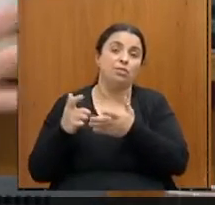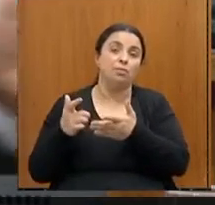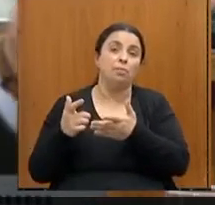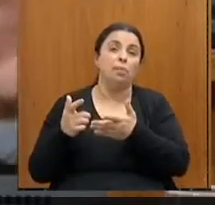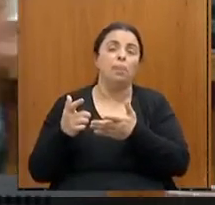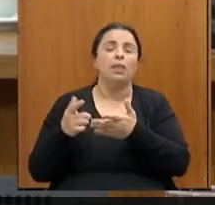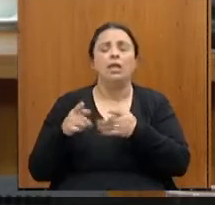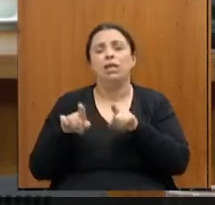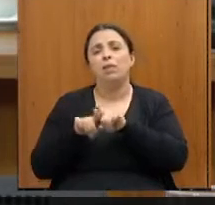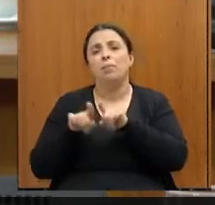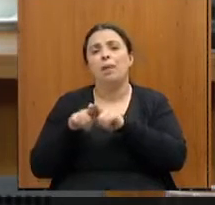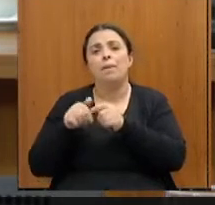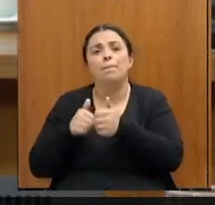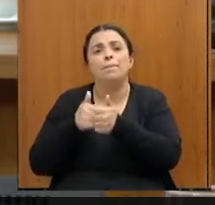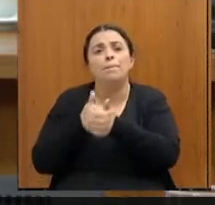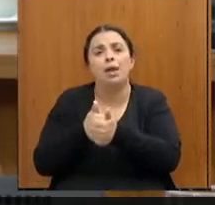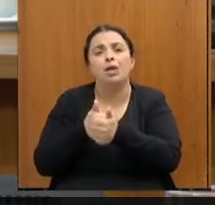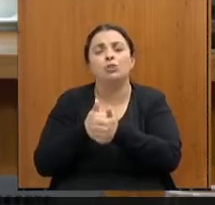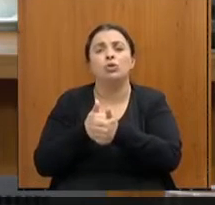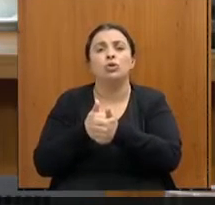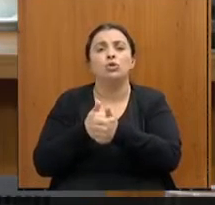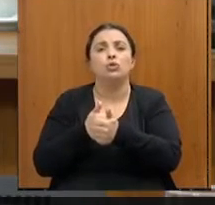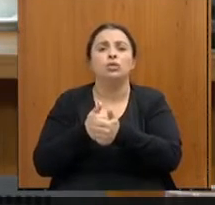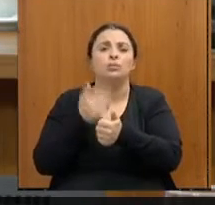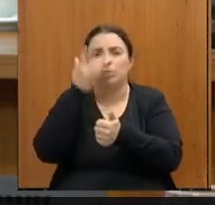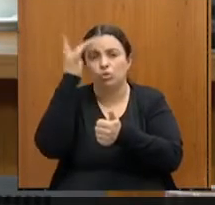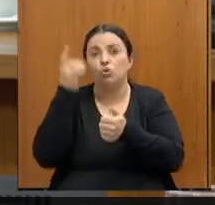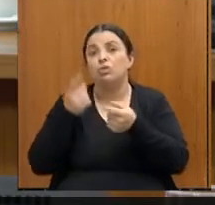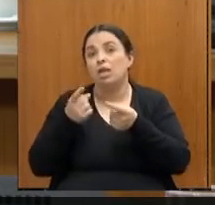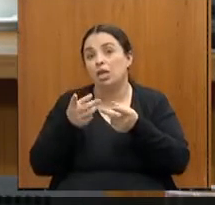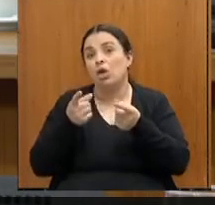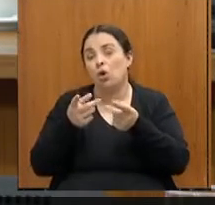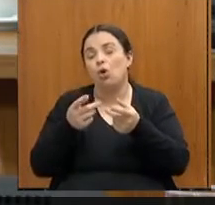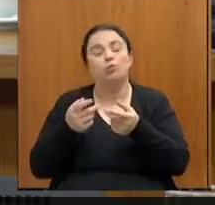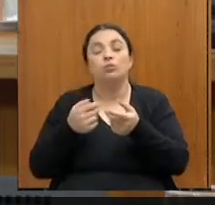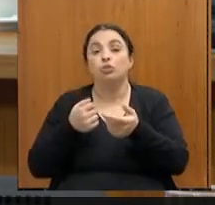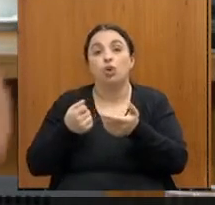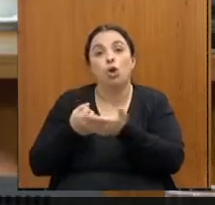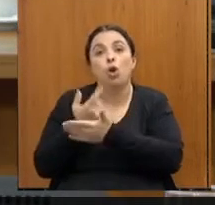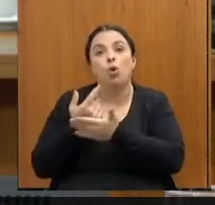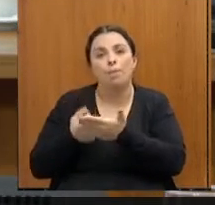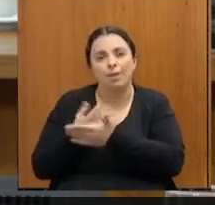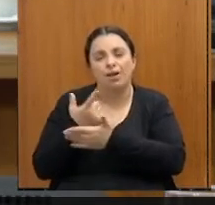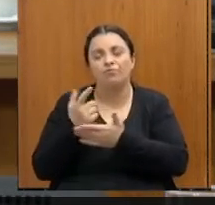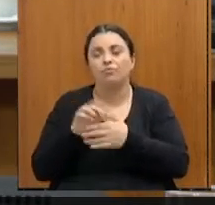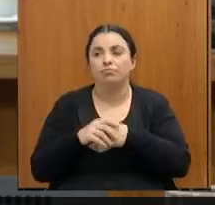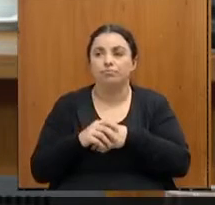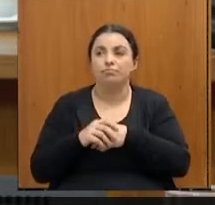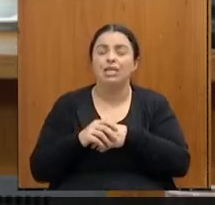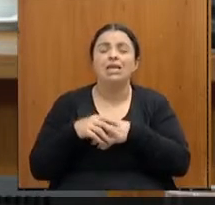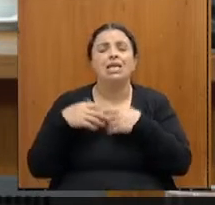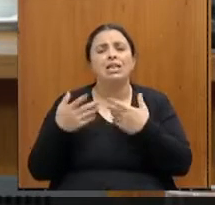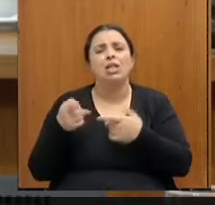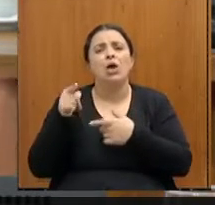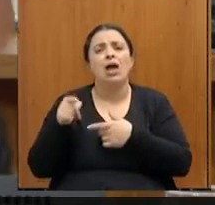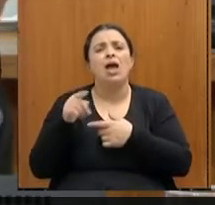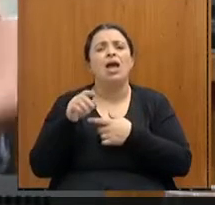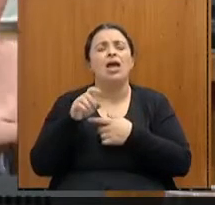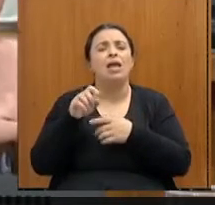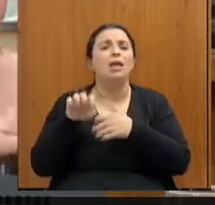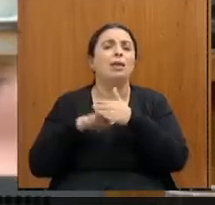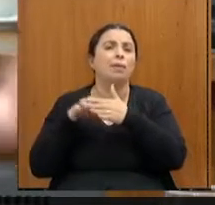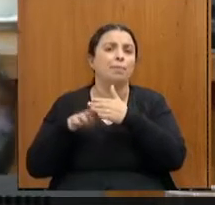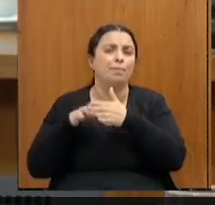estava e a proximidade dos dos mercados consumidores Então essa crise da Ox Energy